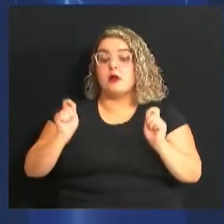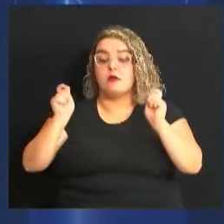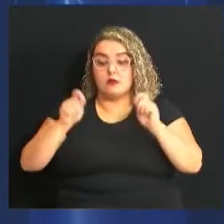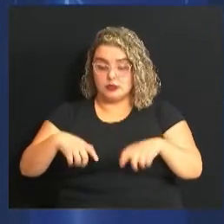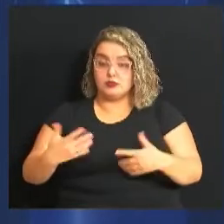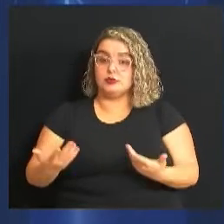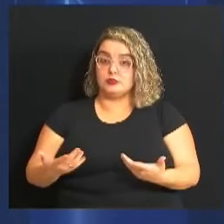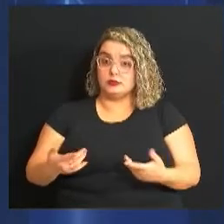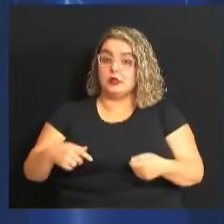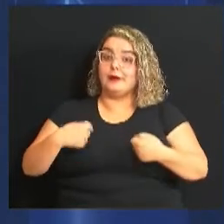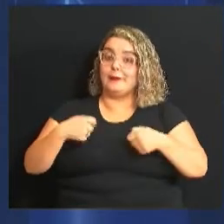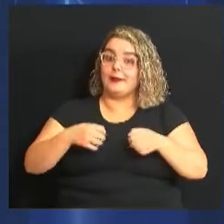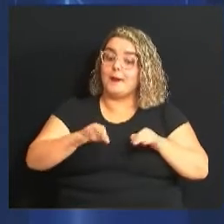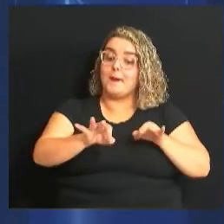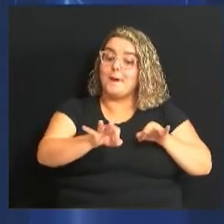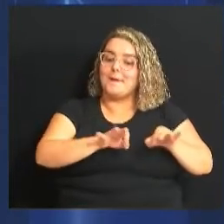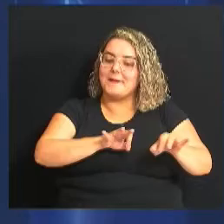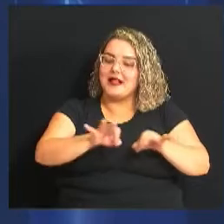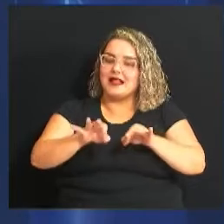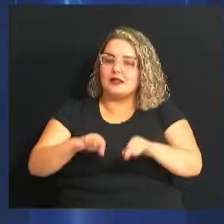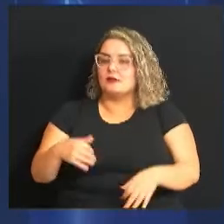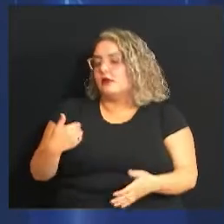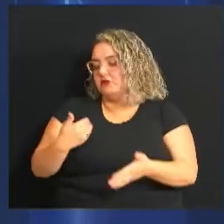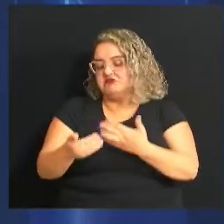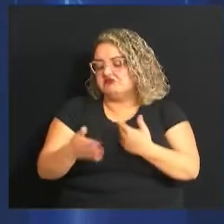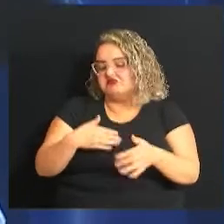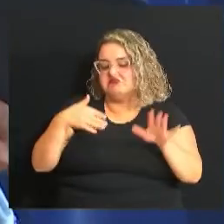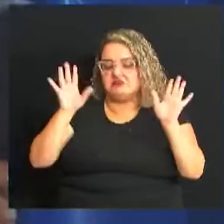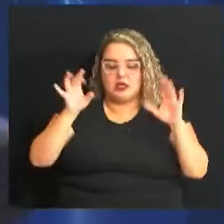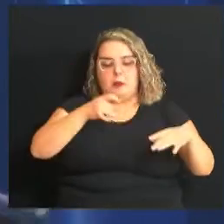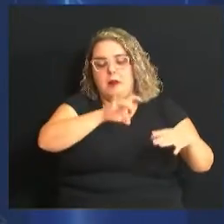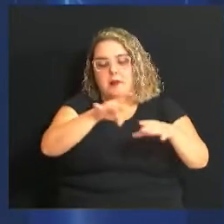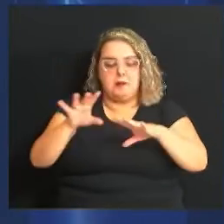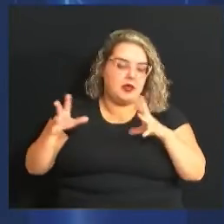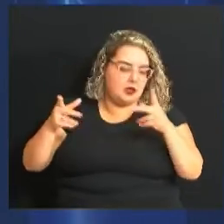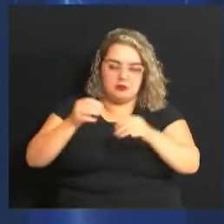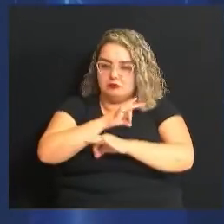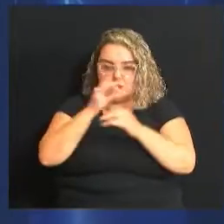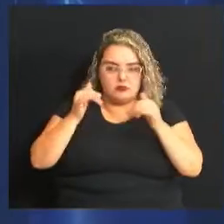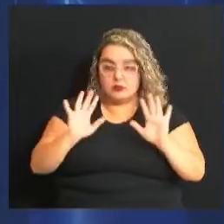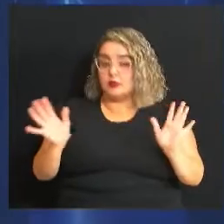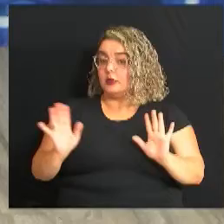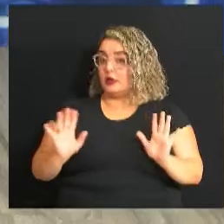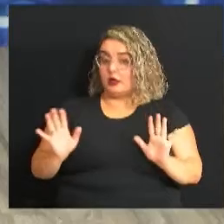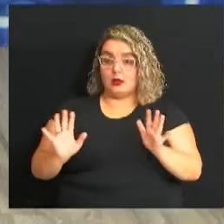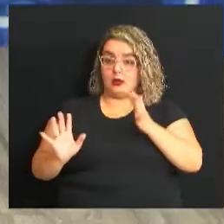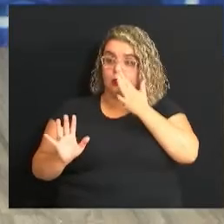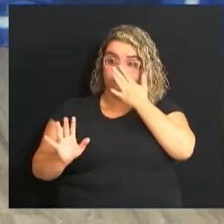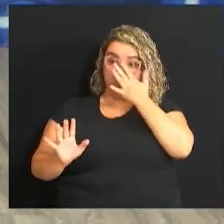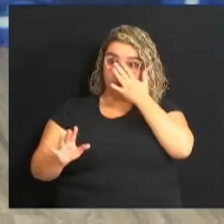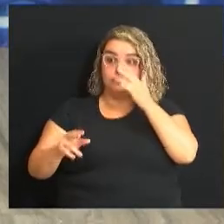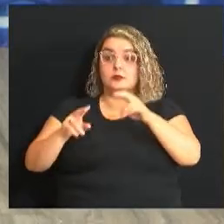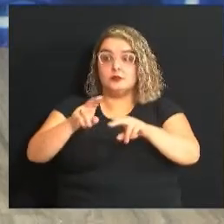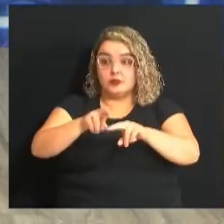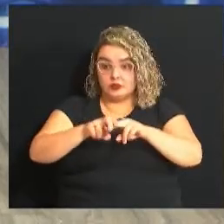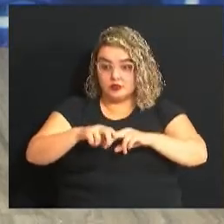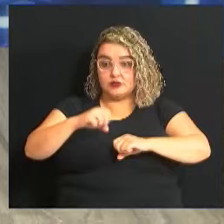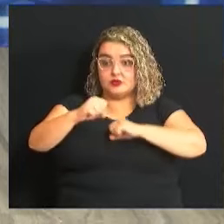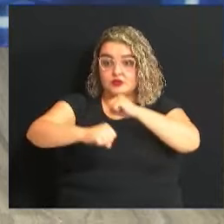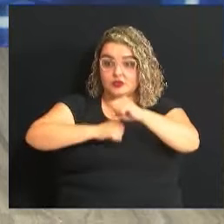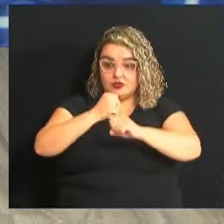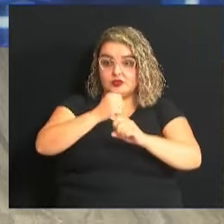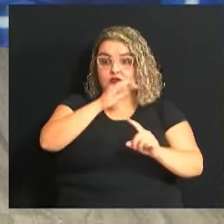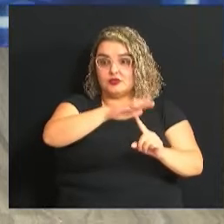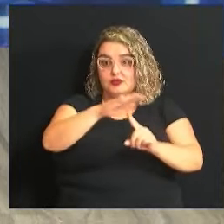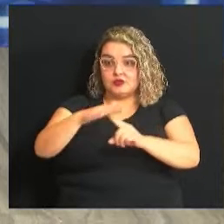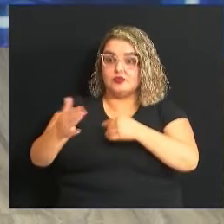um planejamento, não é assim, ó, sai plantando e temos uma cidade arborizada. Por isso, aqui hoje no Giro Ambiental, nós vamos